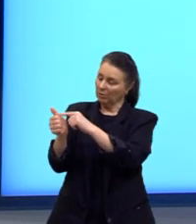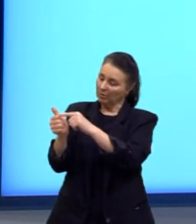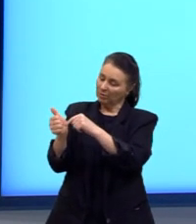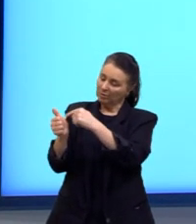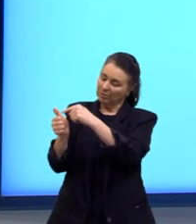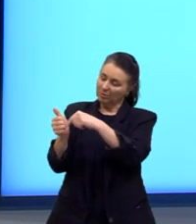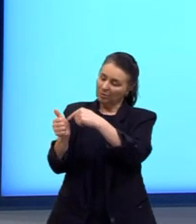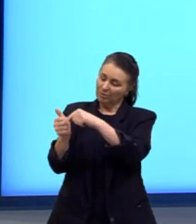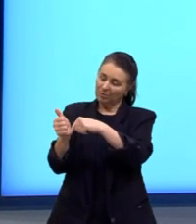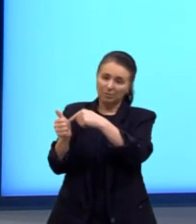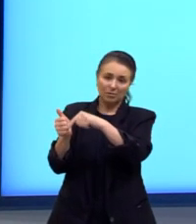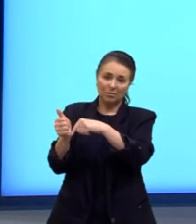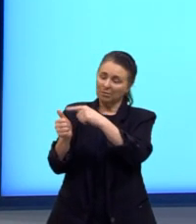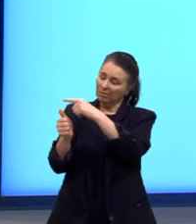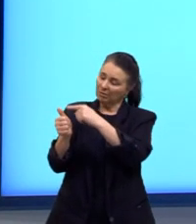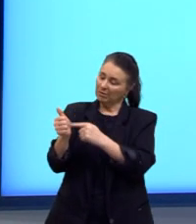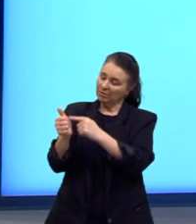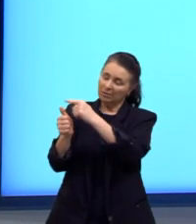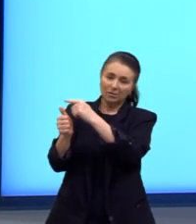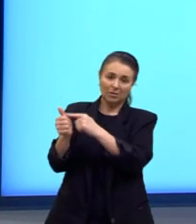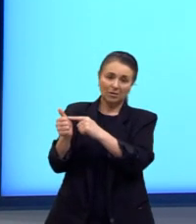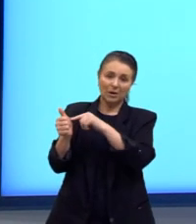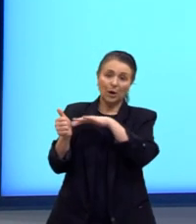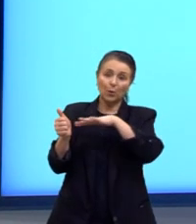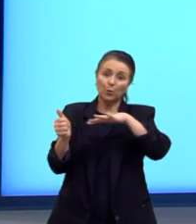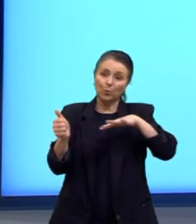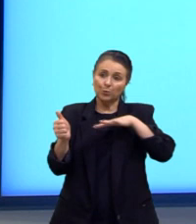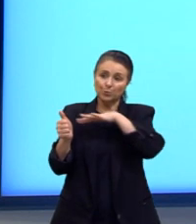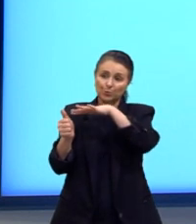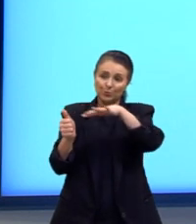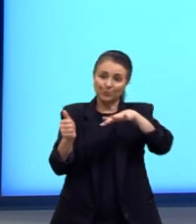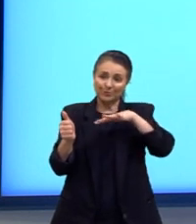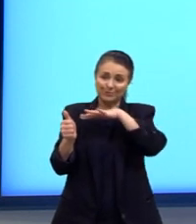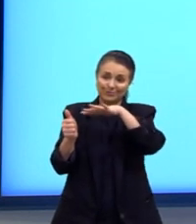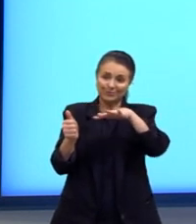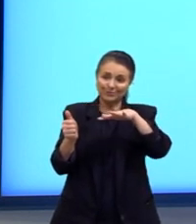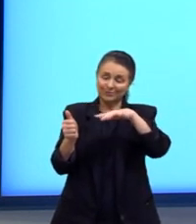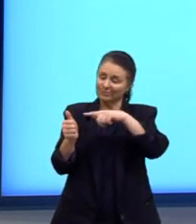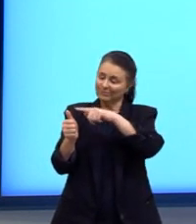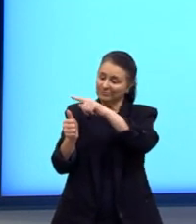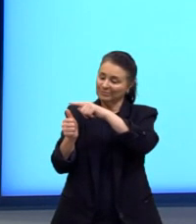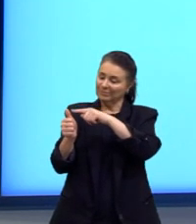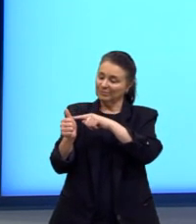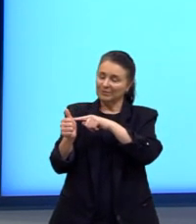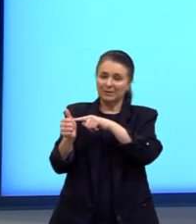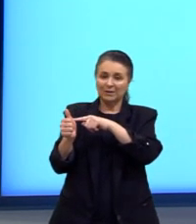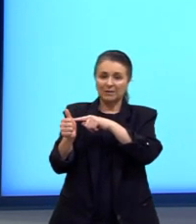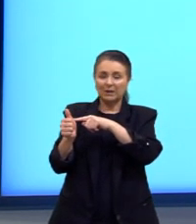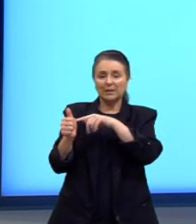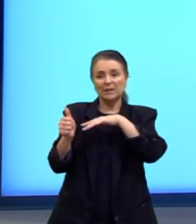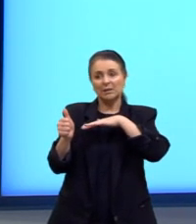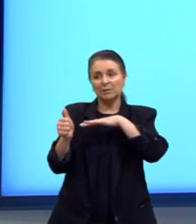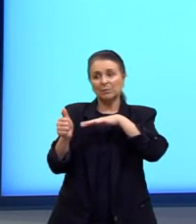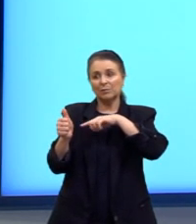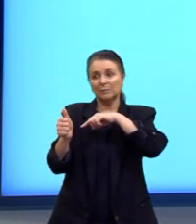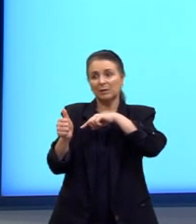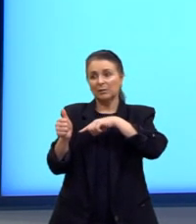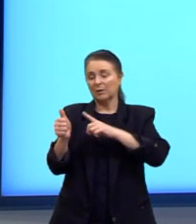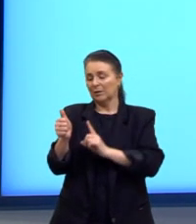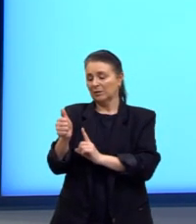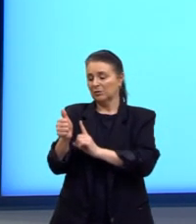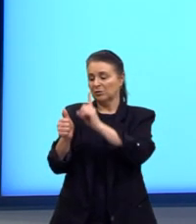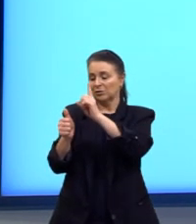né? E no dedão, né, no nosso no polegar, a gente vai ter esse movimento então de direção,